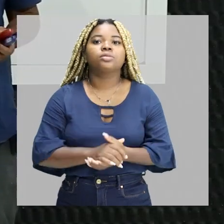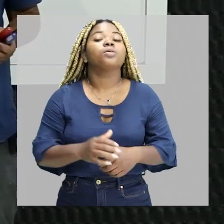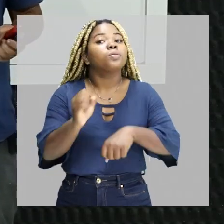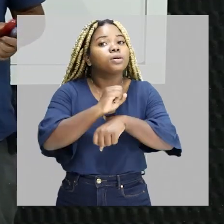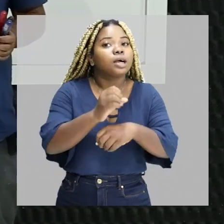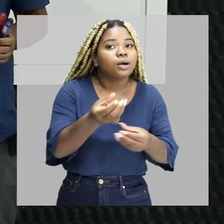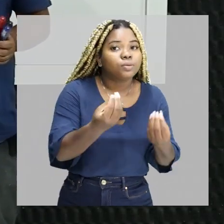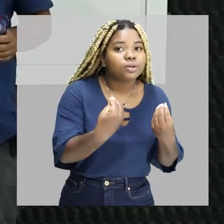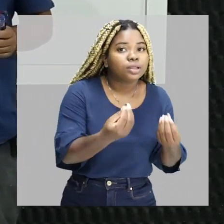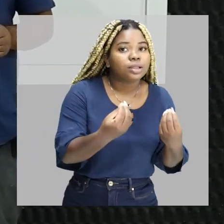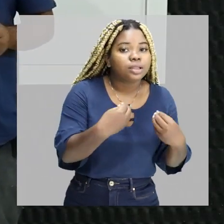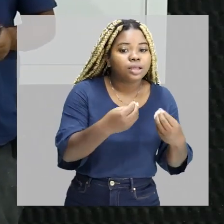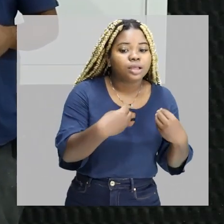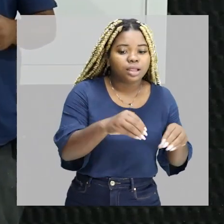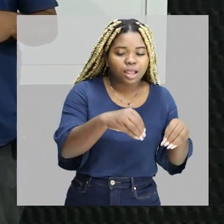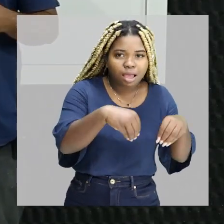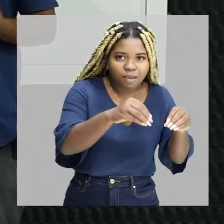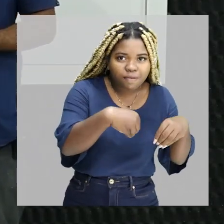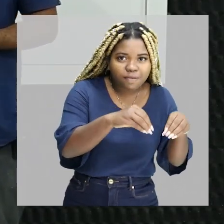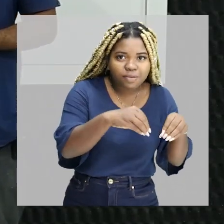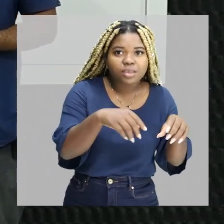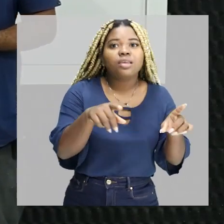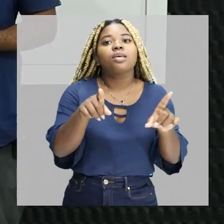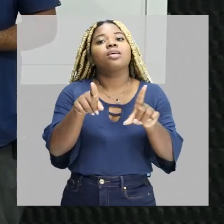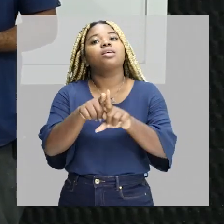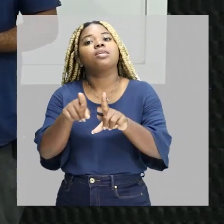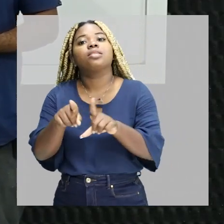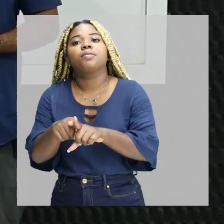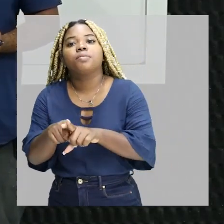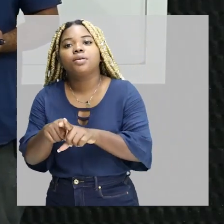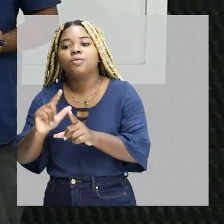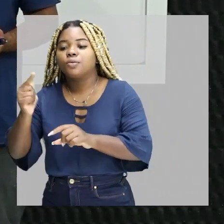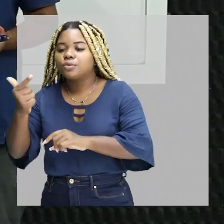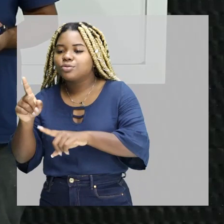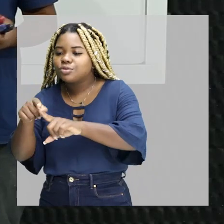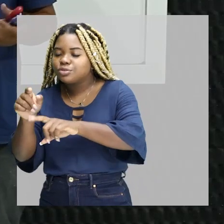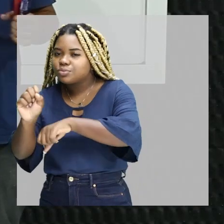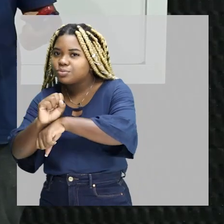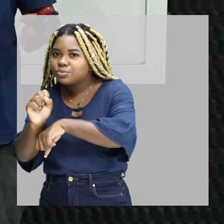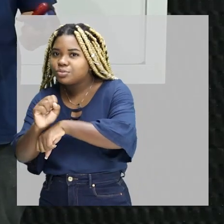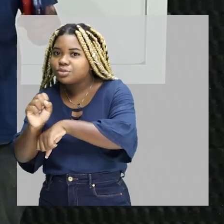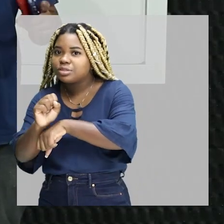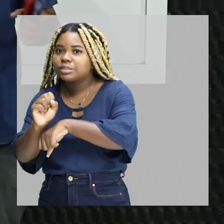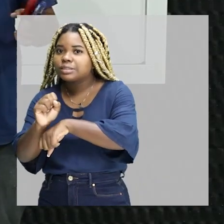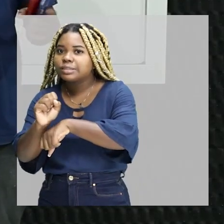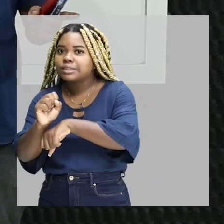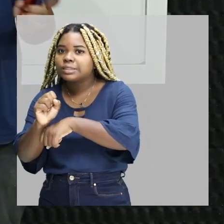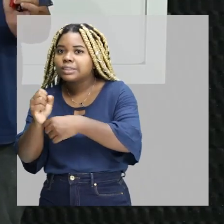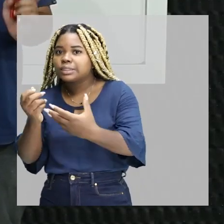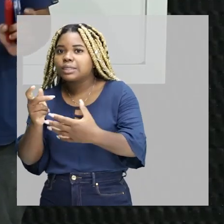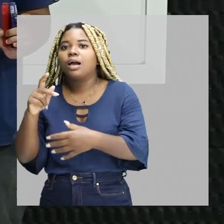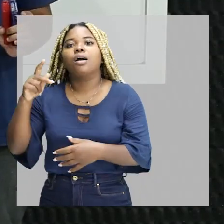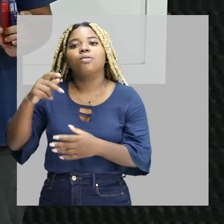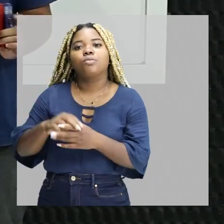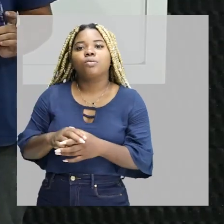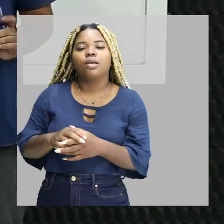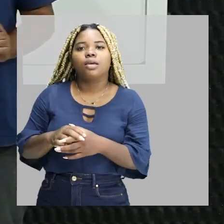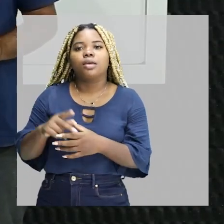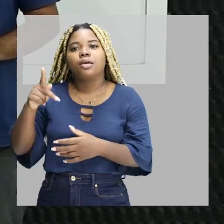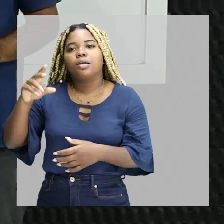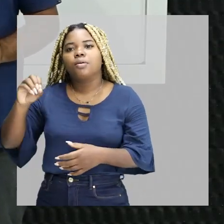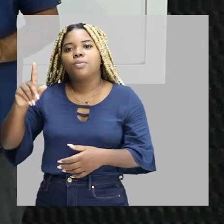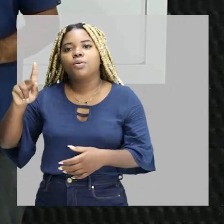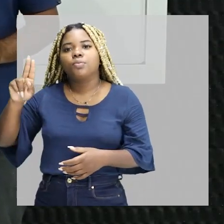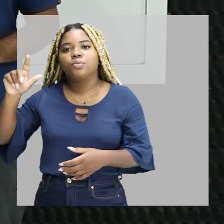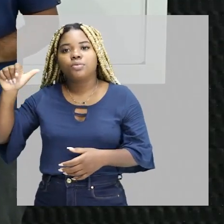acaba atolando. Isso por conta da distribuição de forças que a gente vai ter, certo? O carro popular, por ele ter o pneu bem